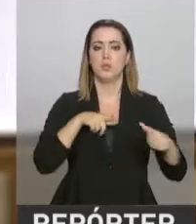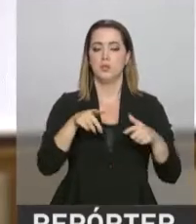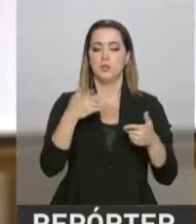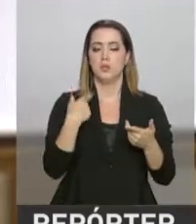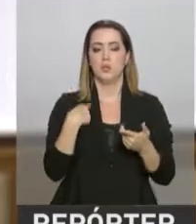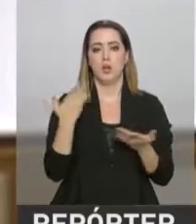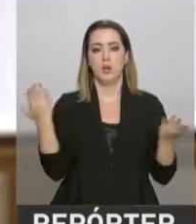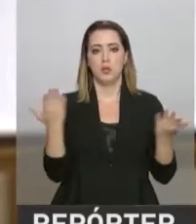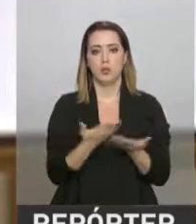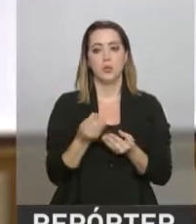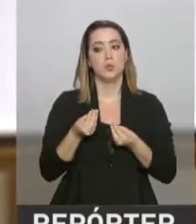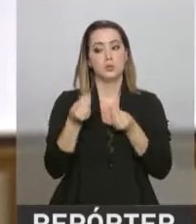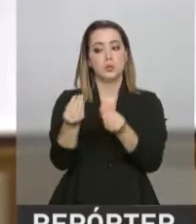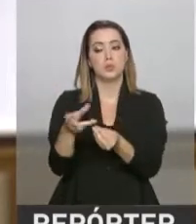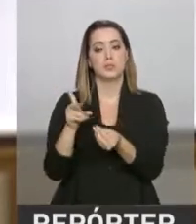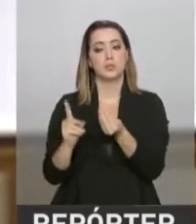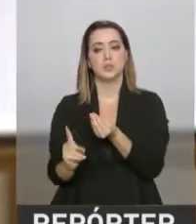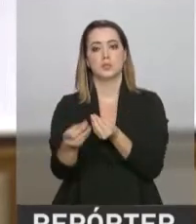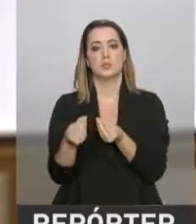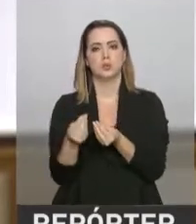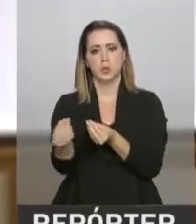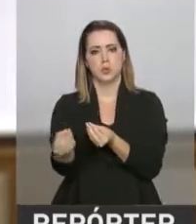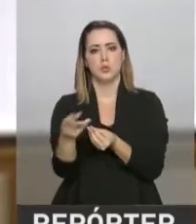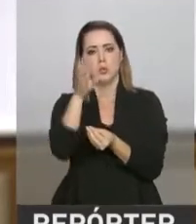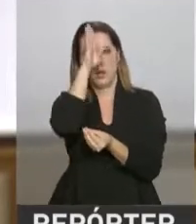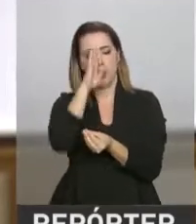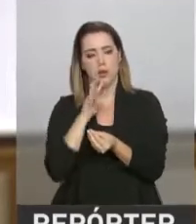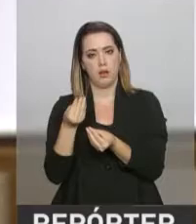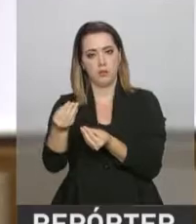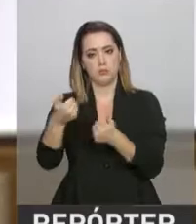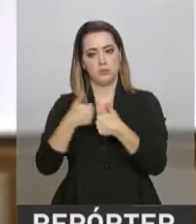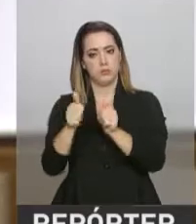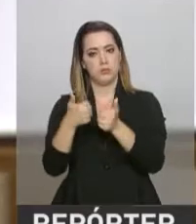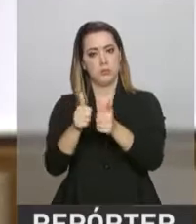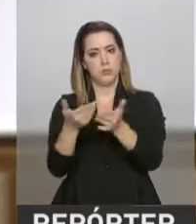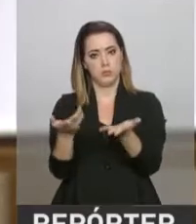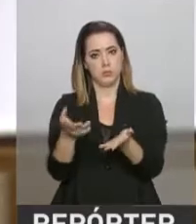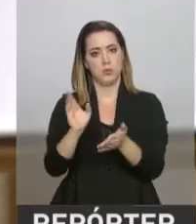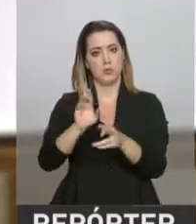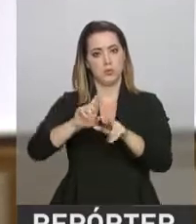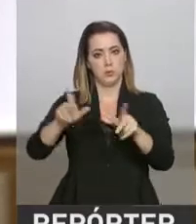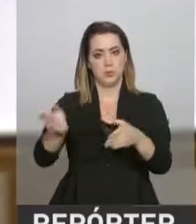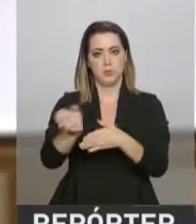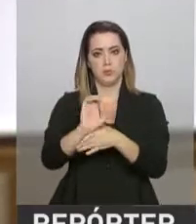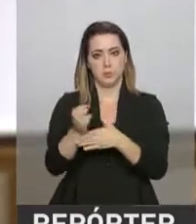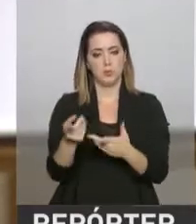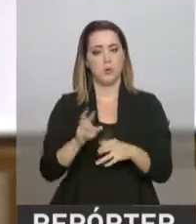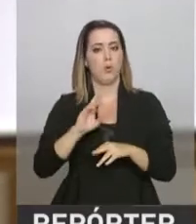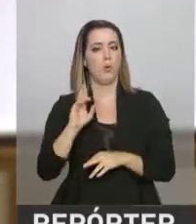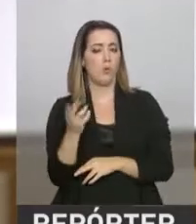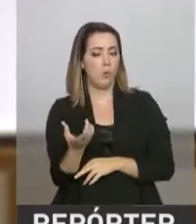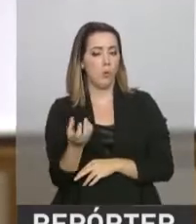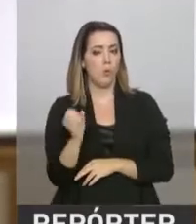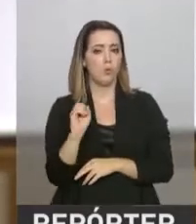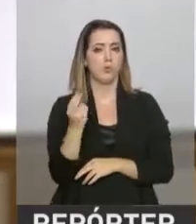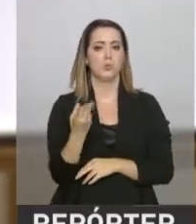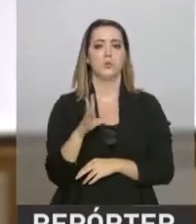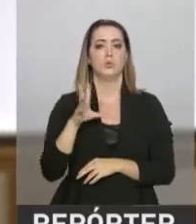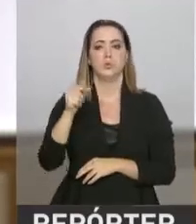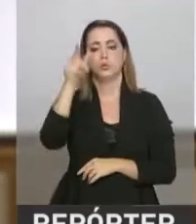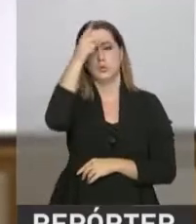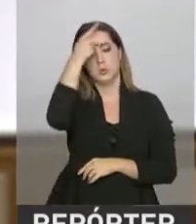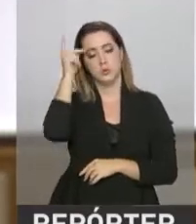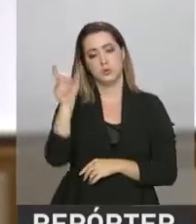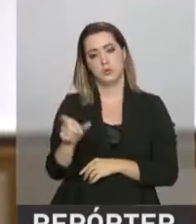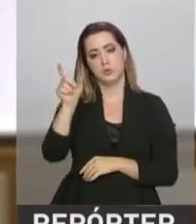benefício de jovens a gratuidade da passagem da também o direito para que esses jovens para todos os jovens beneficiários possam se locomover